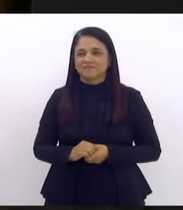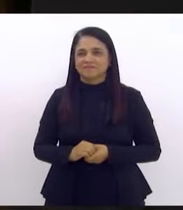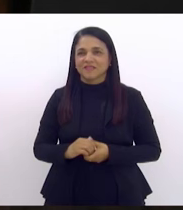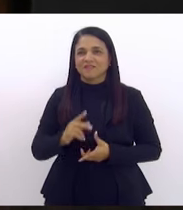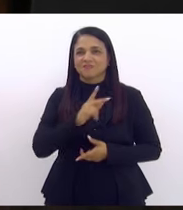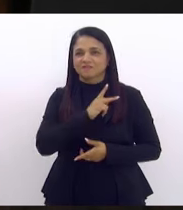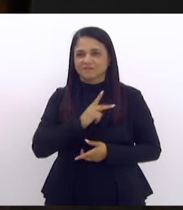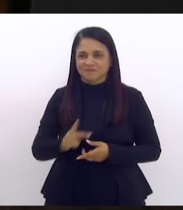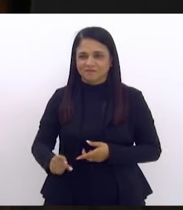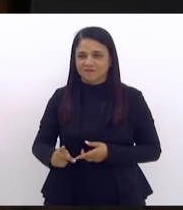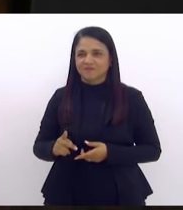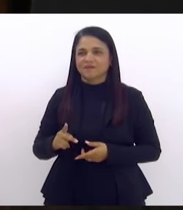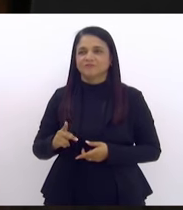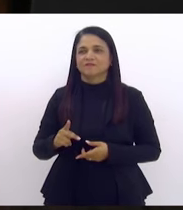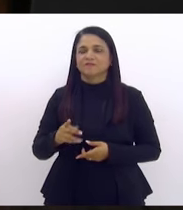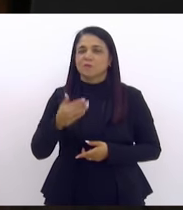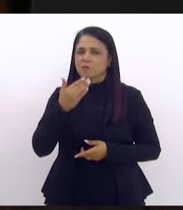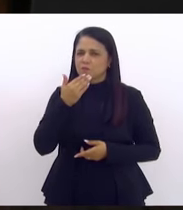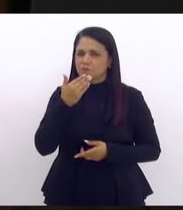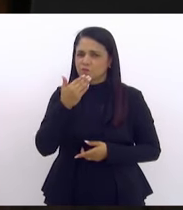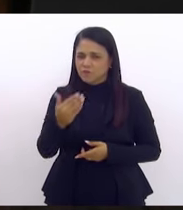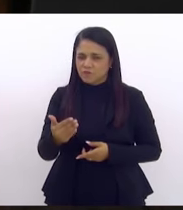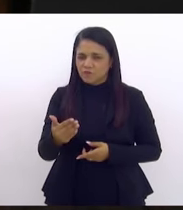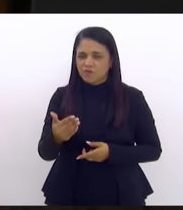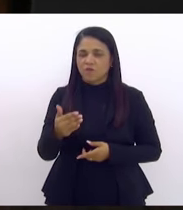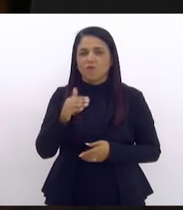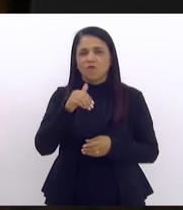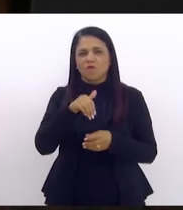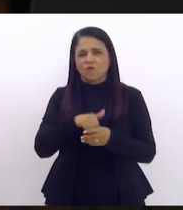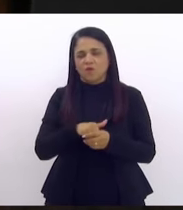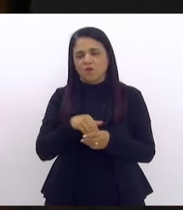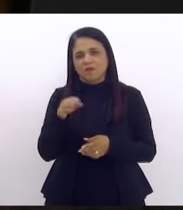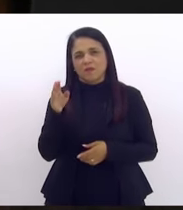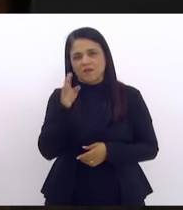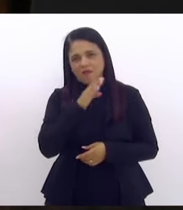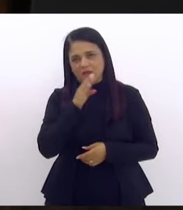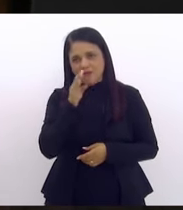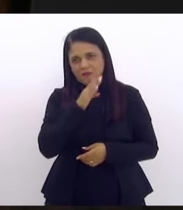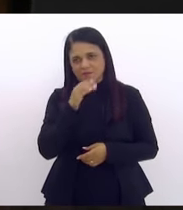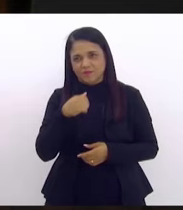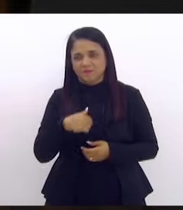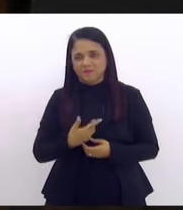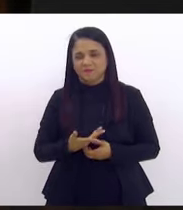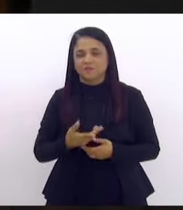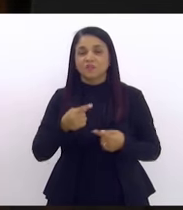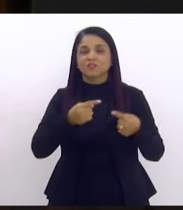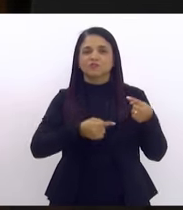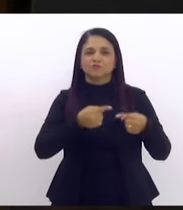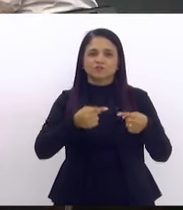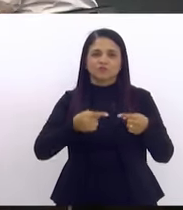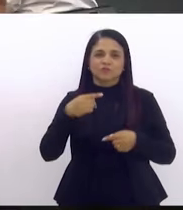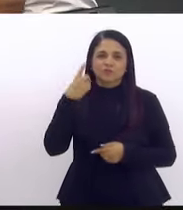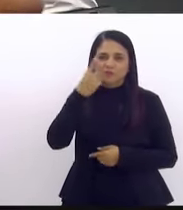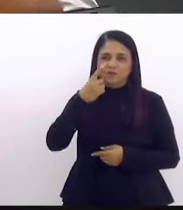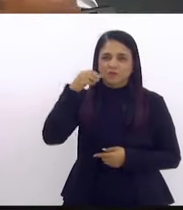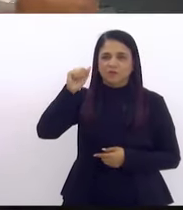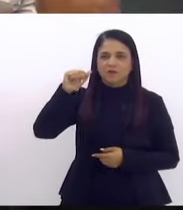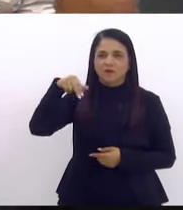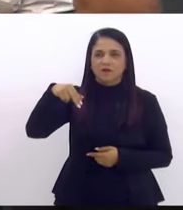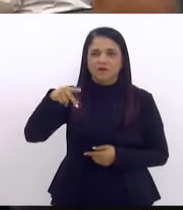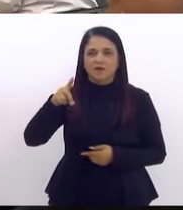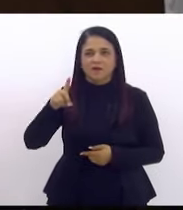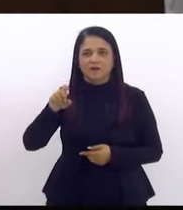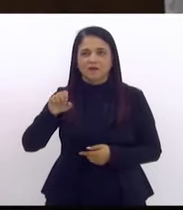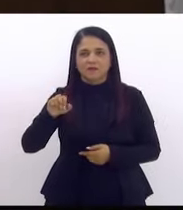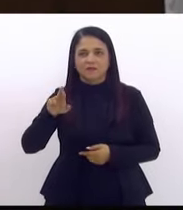os deputados para que, por favor, votem logo. Senhor presidente, para discutir, deputado Anderson Moraes. Encaminhando